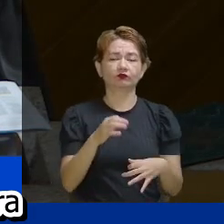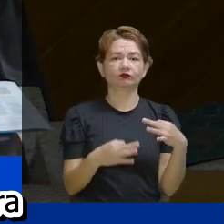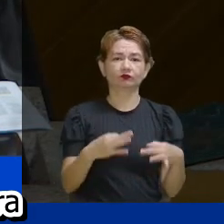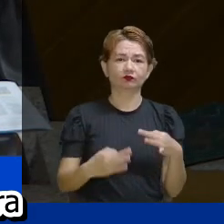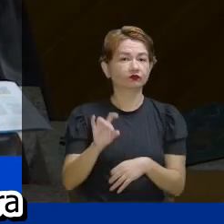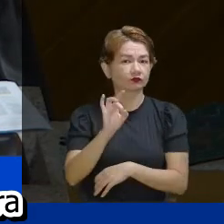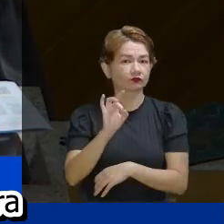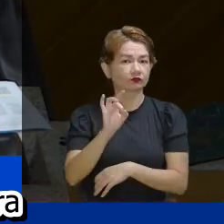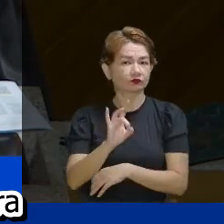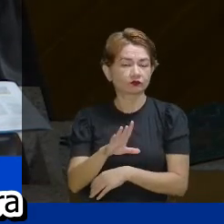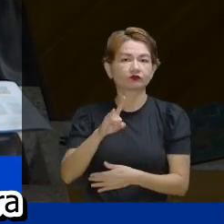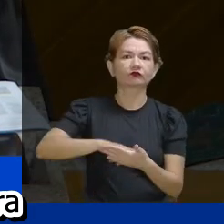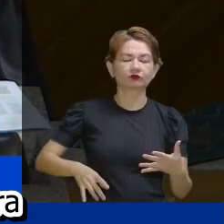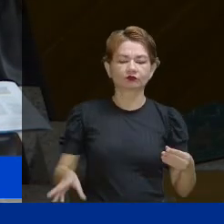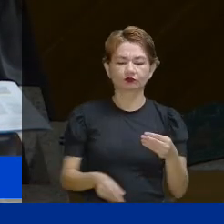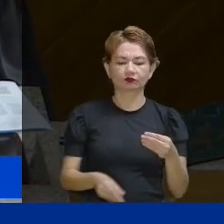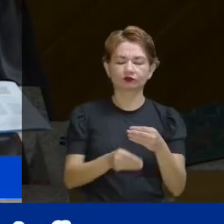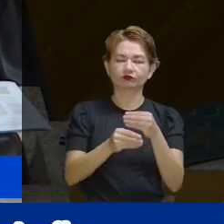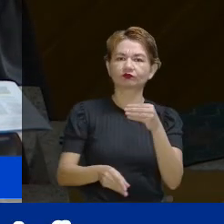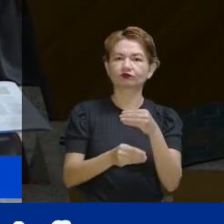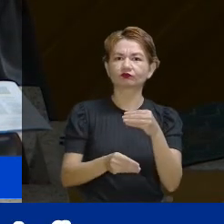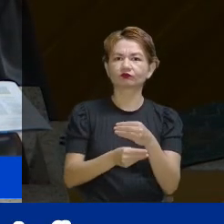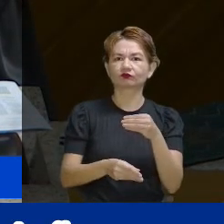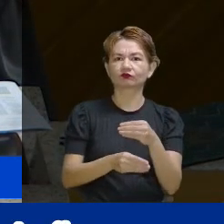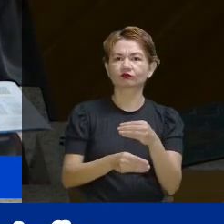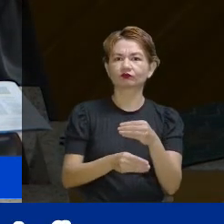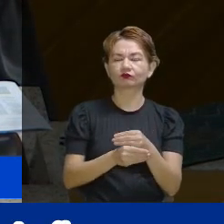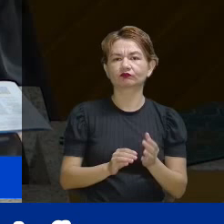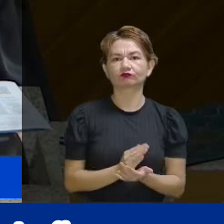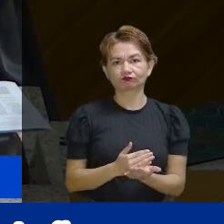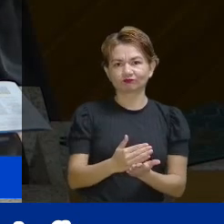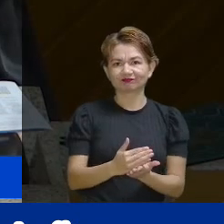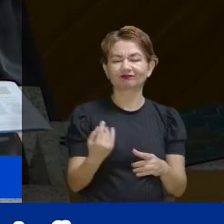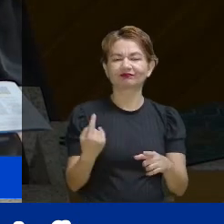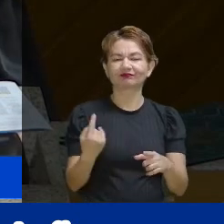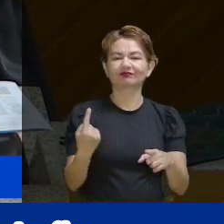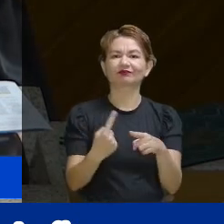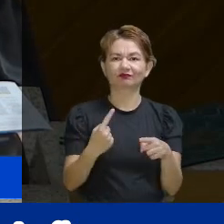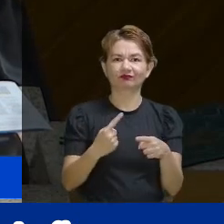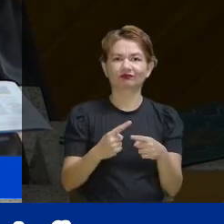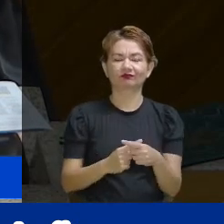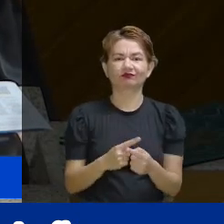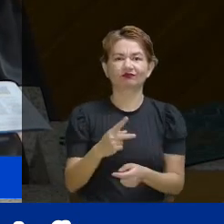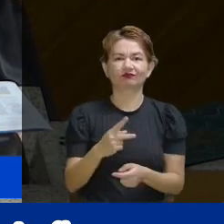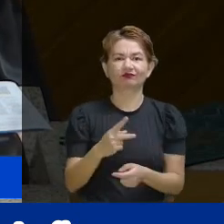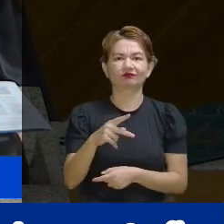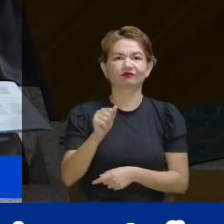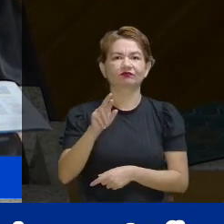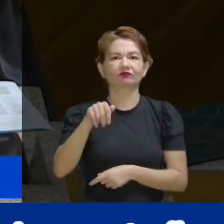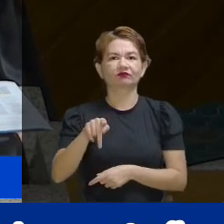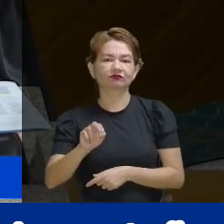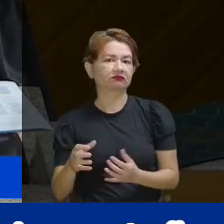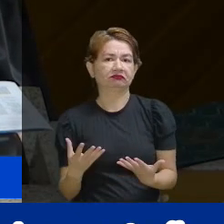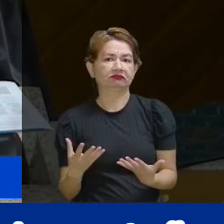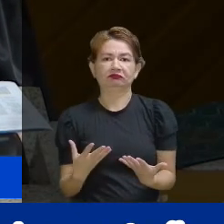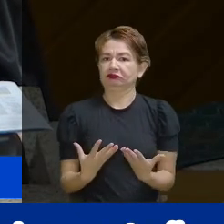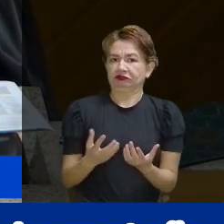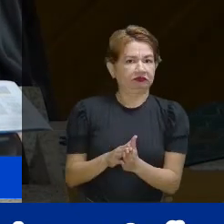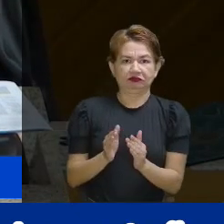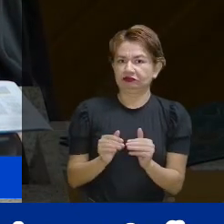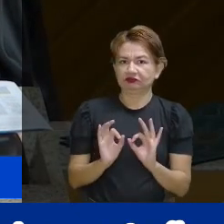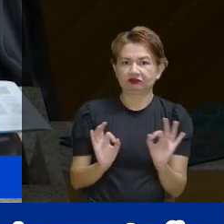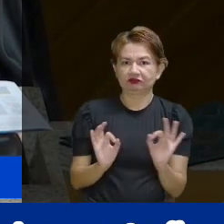julgamento somente os documentos juntados com a inicial, porque o parquê não solicitou a produção de qualquer outro meio de